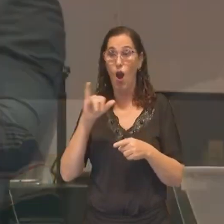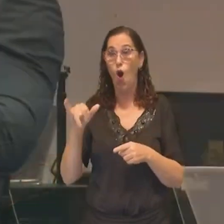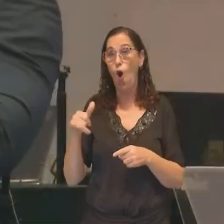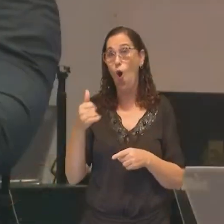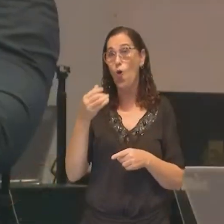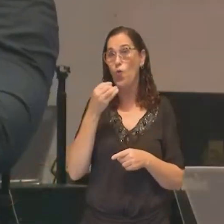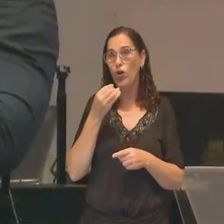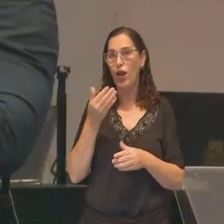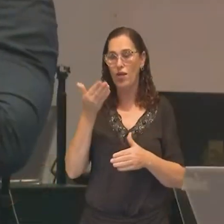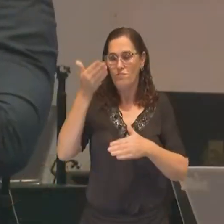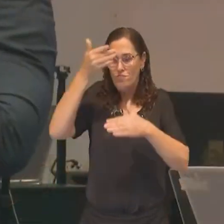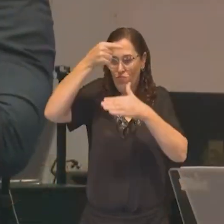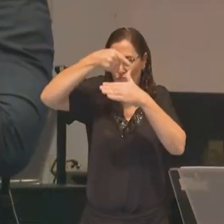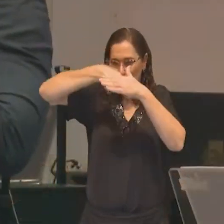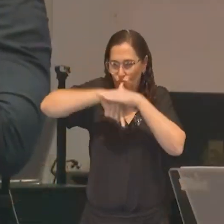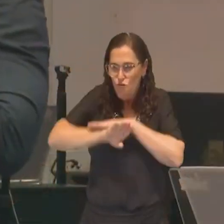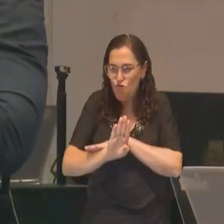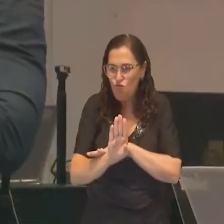de mergulhar